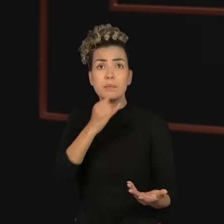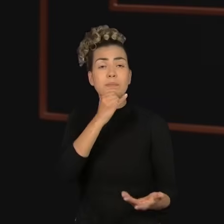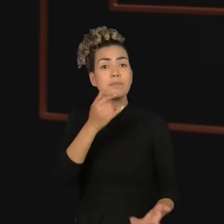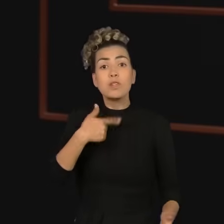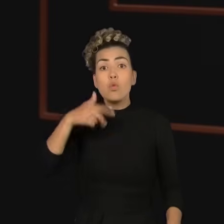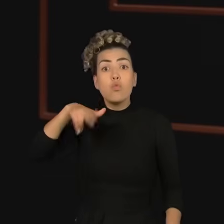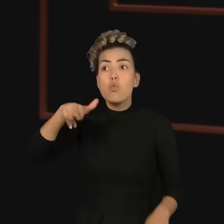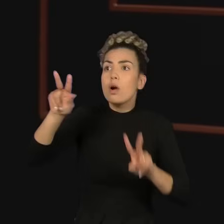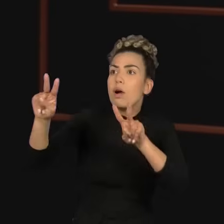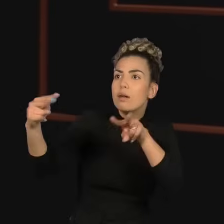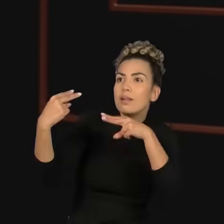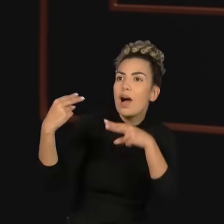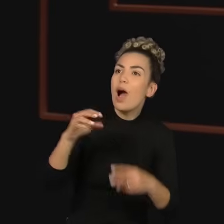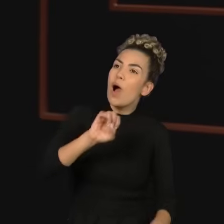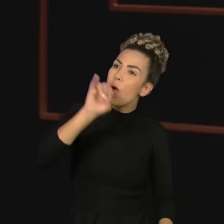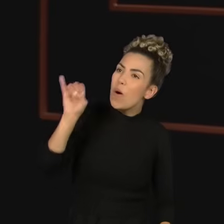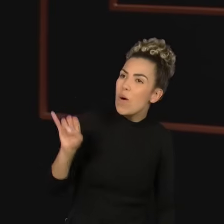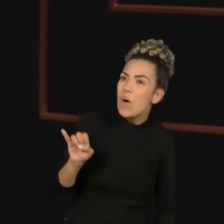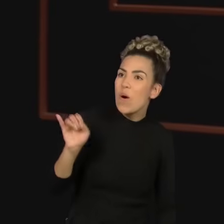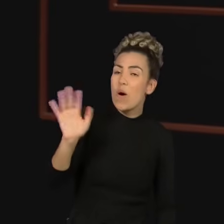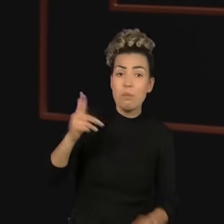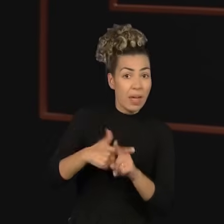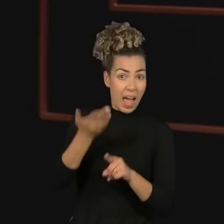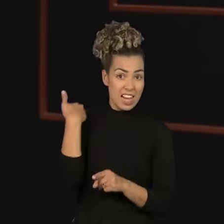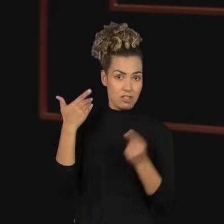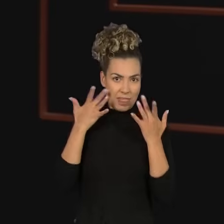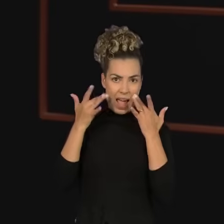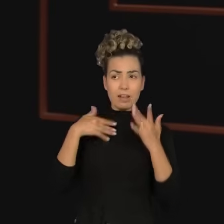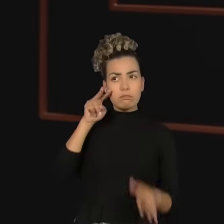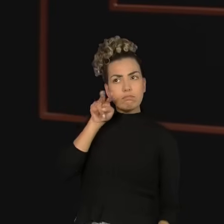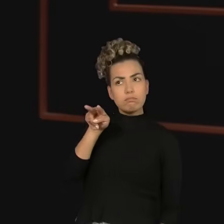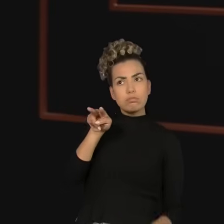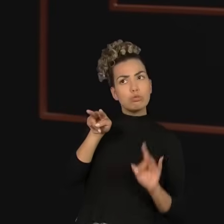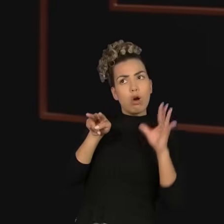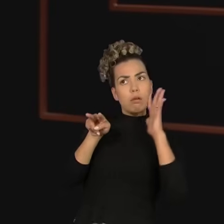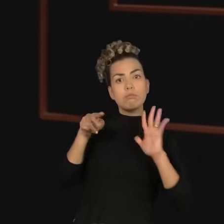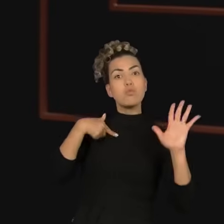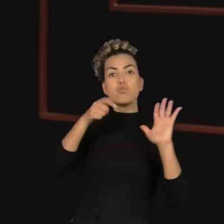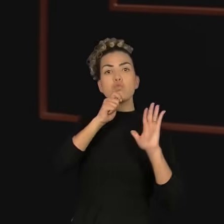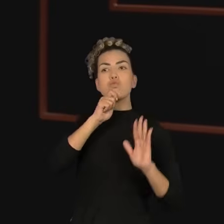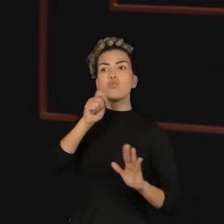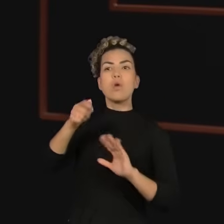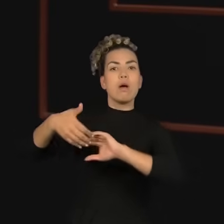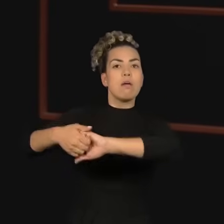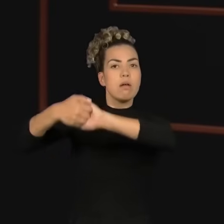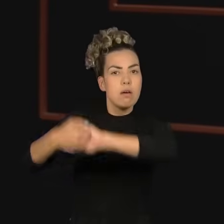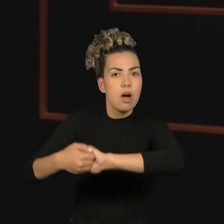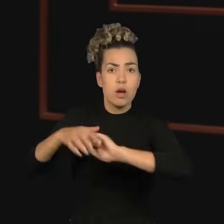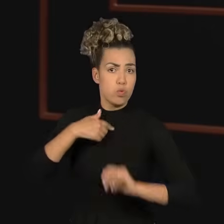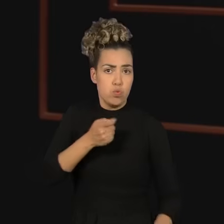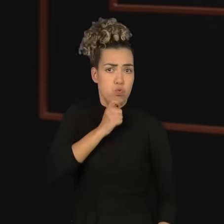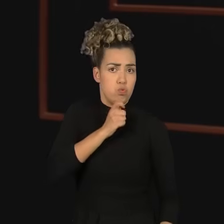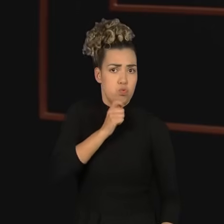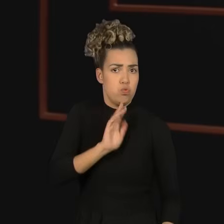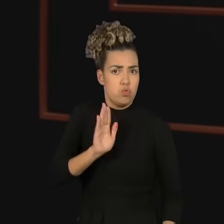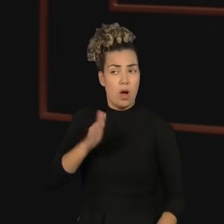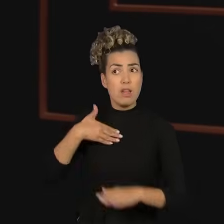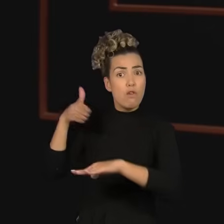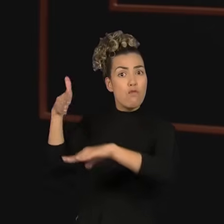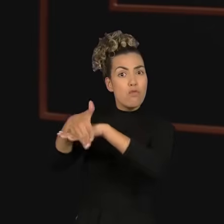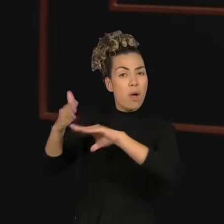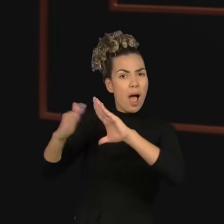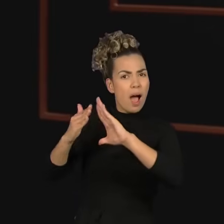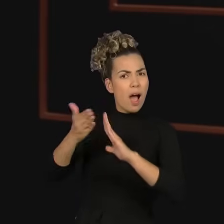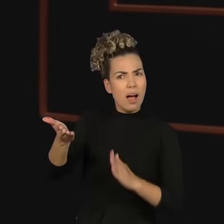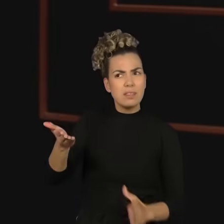nunca, entendeu? Porque eu não cheguei a cumprimentar ela. Ela chegou falando, sabe aquela hora que tem, assim, que eles